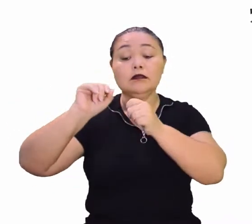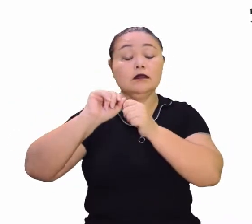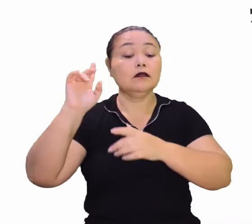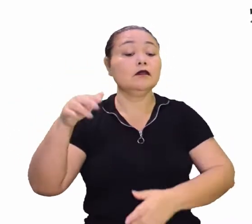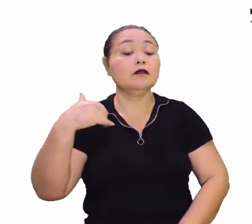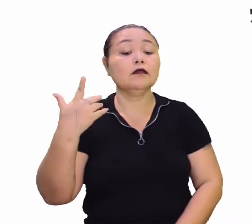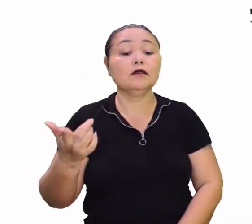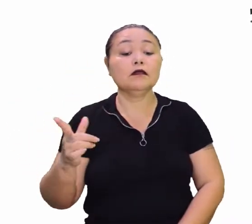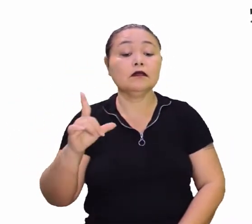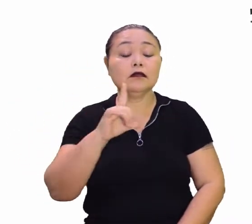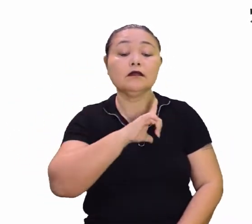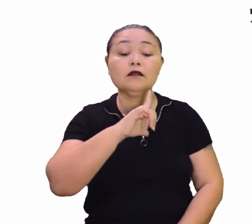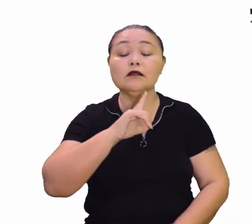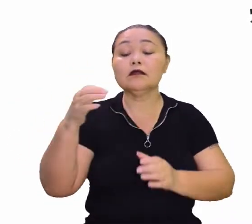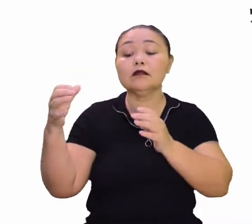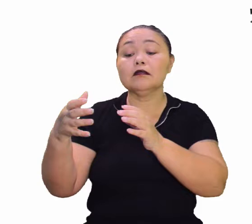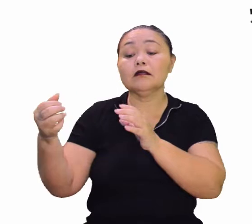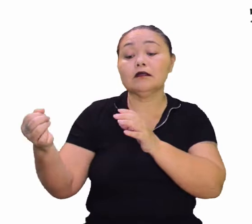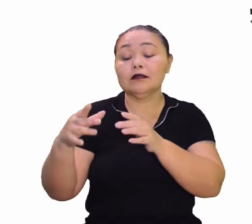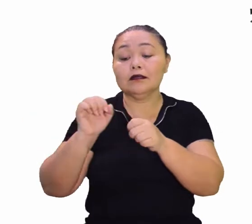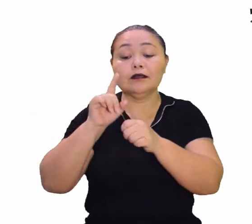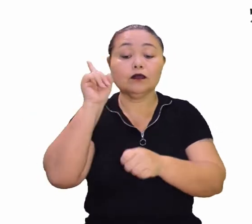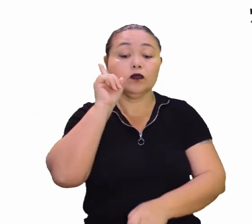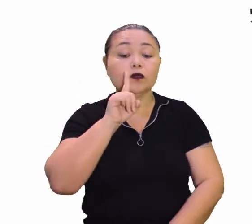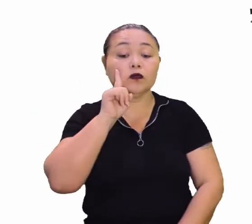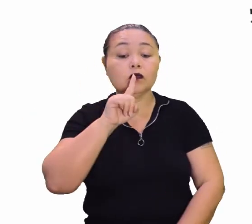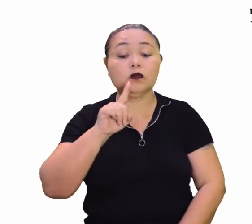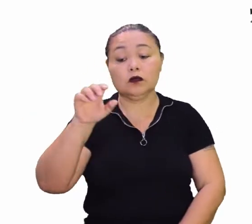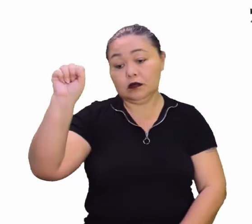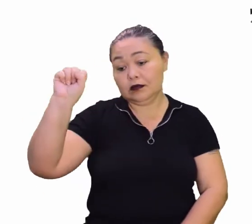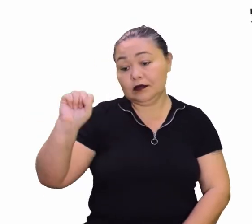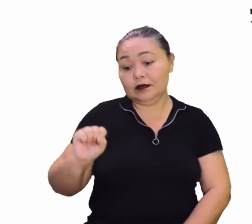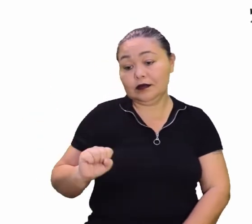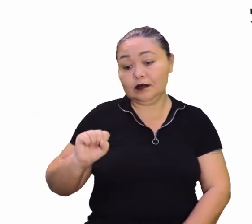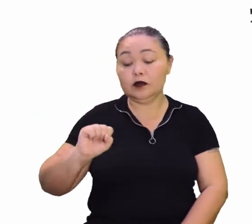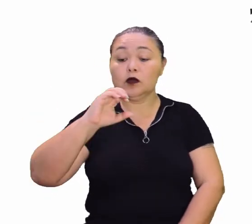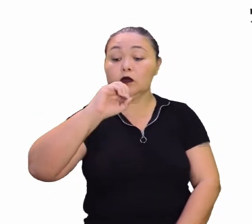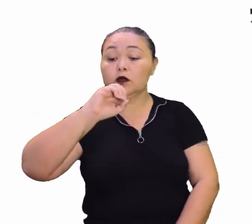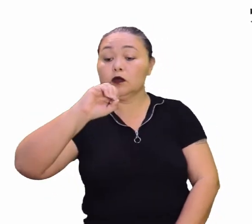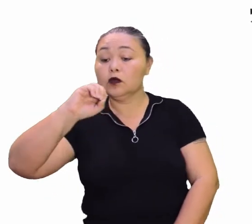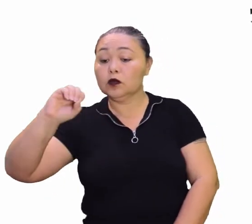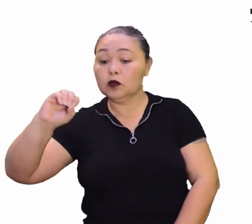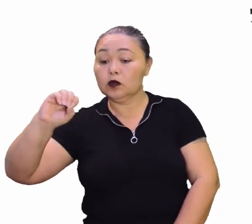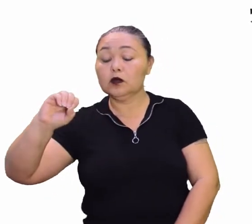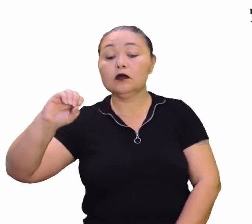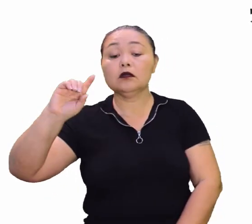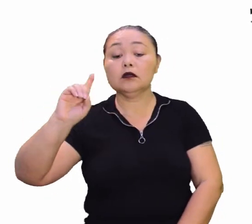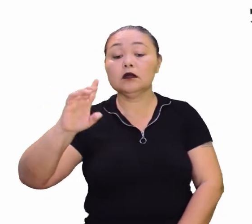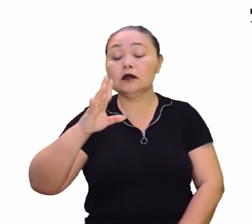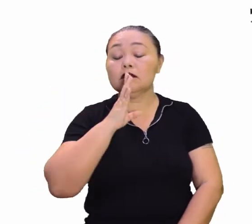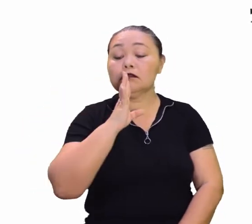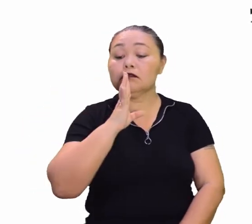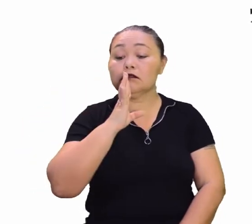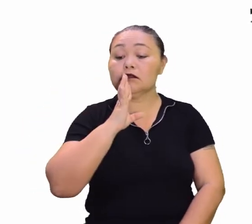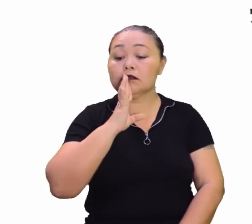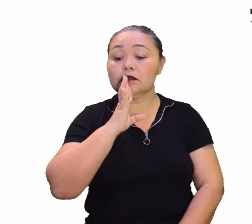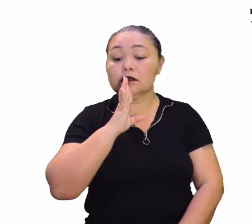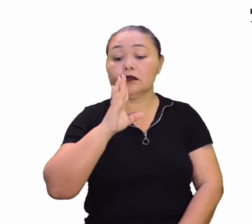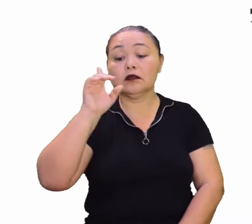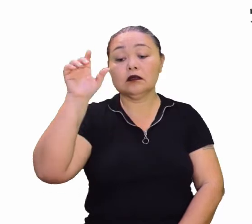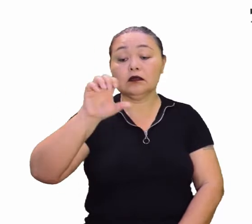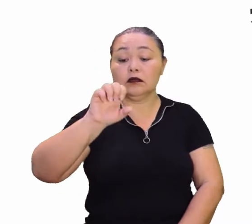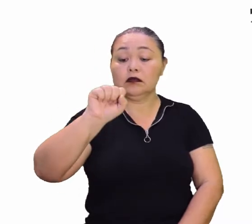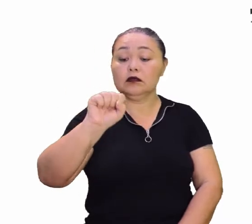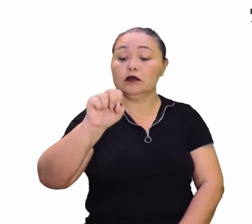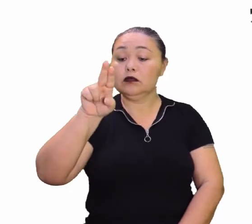nova região industrializada dos Estados Unidos, o sul e o oeste norte-americano, é conhecida como Sunbelt, né?